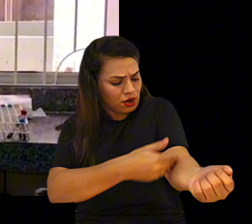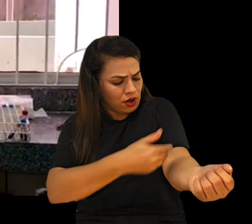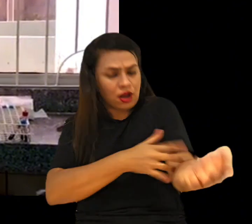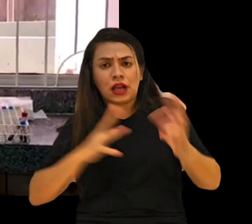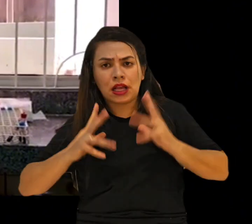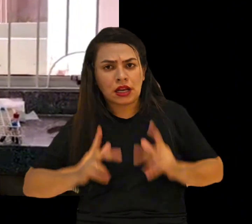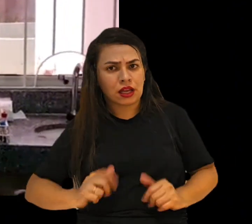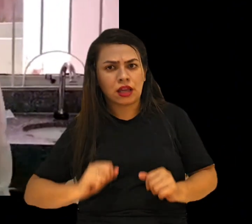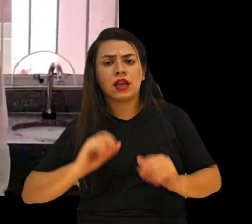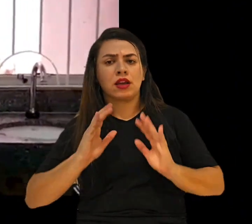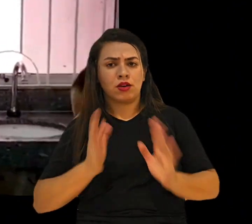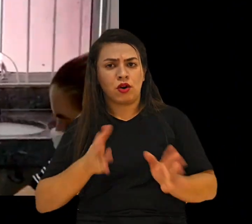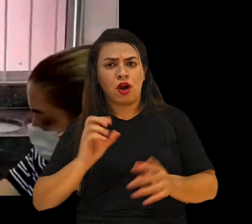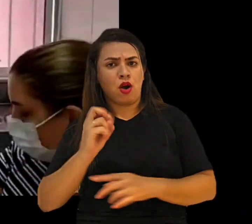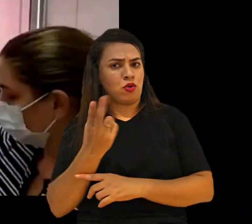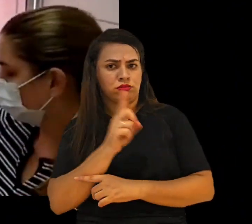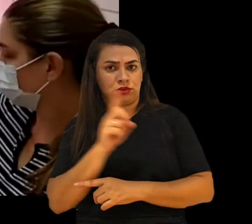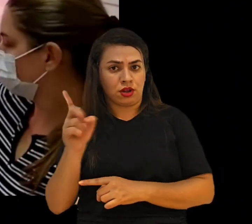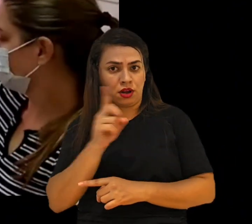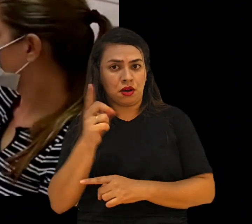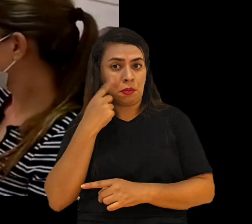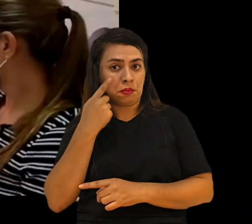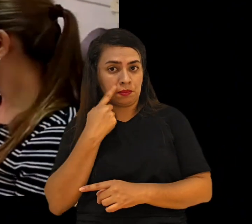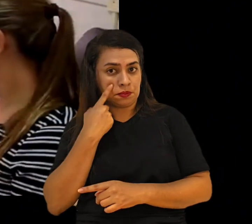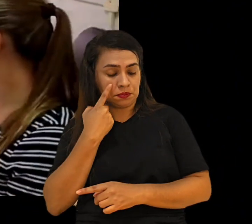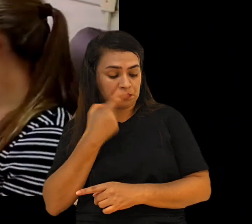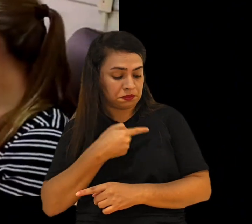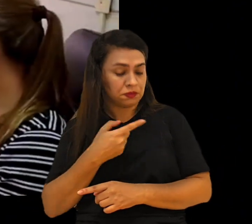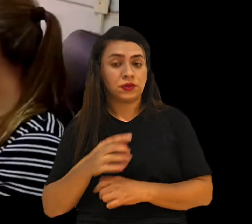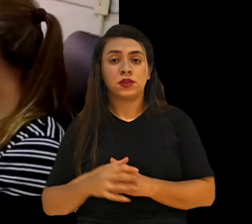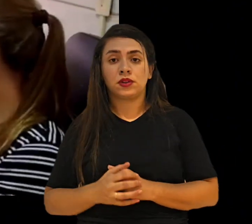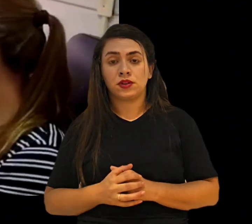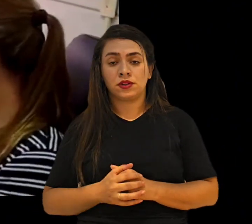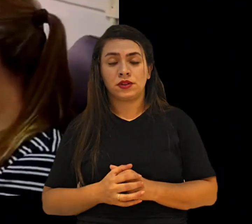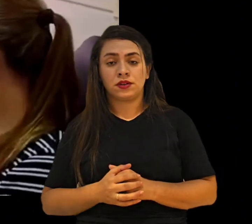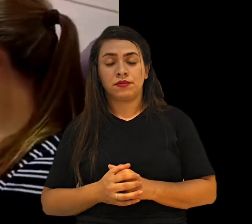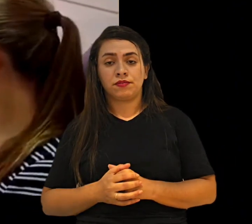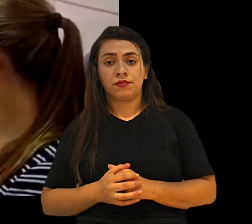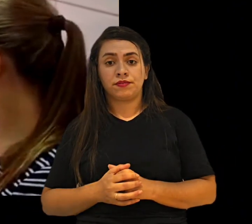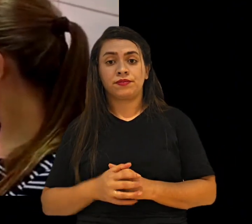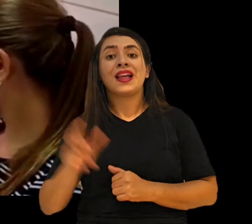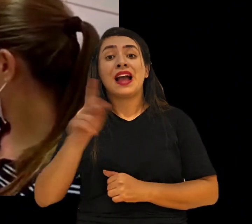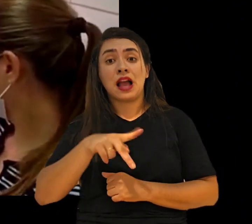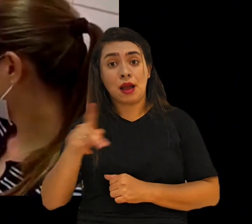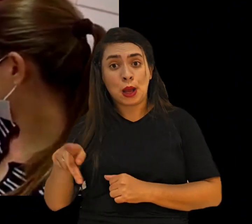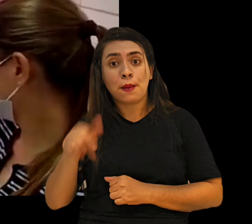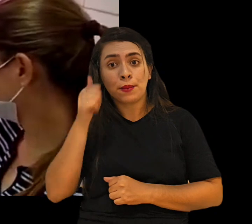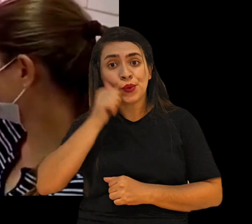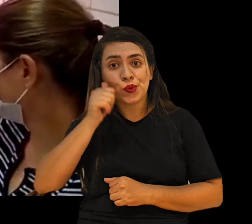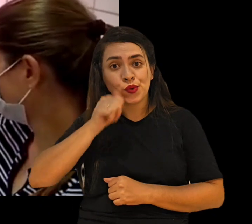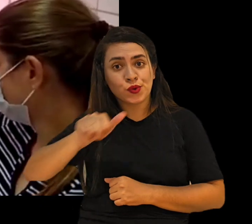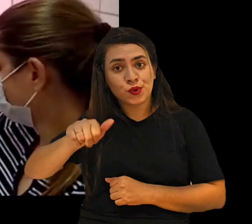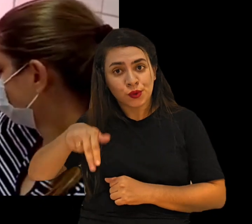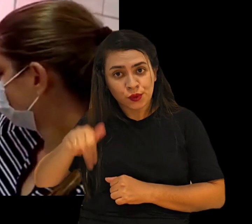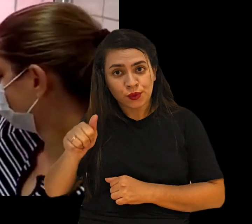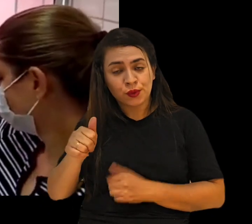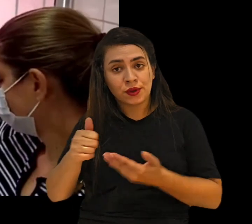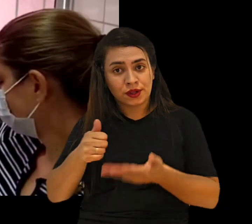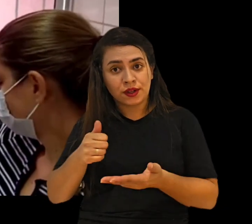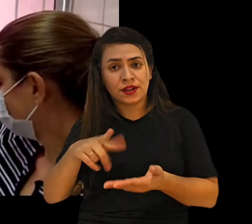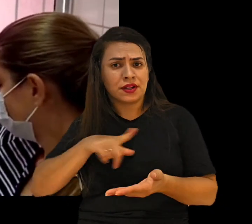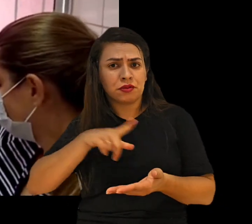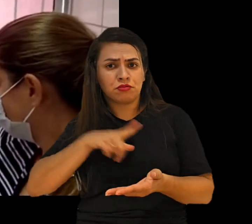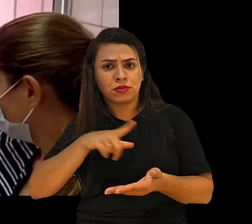após isso, a gente vê se parou, se o braço não gangrenou, se não aconteceu nada. É brincadeira.